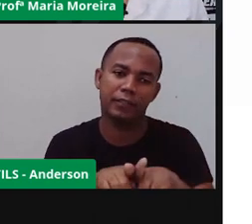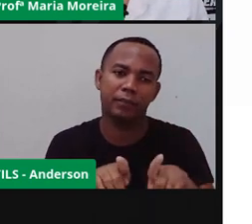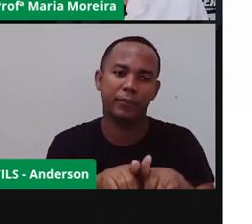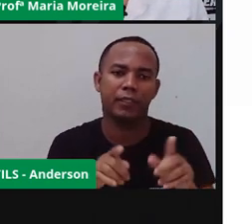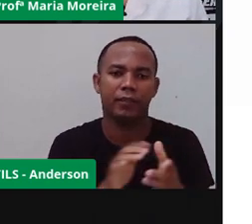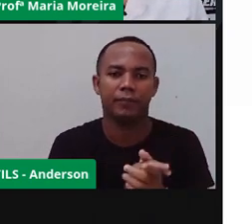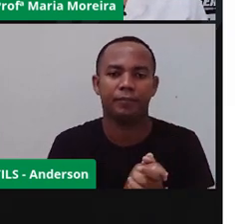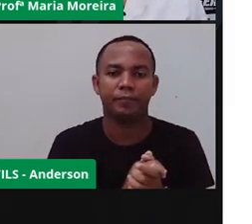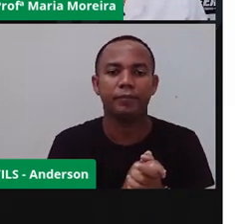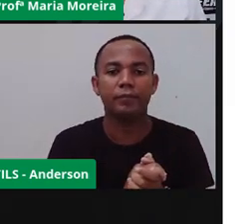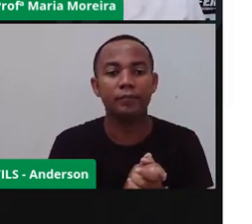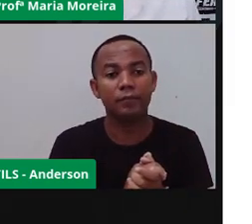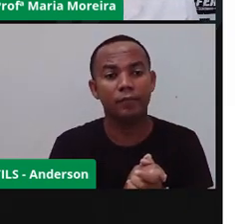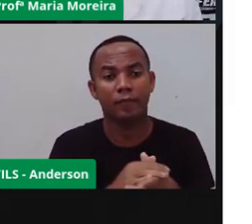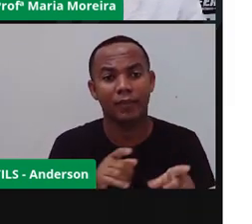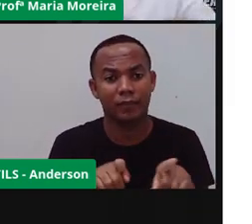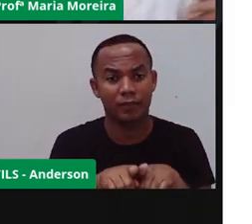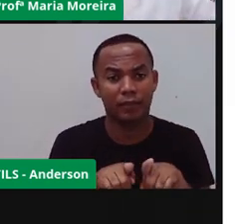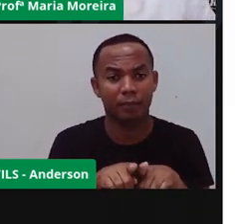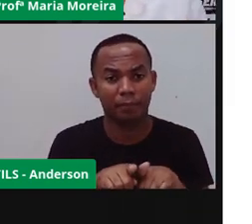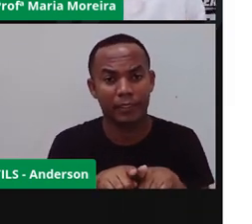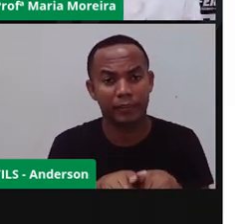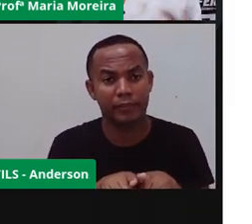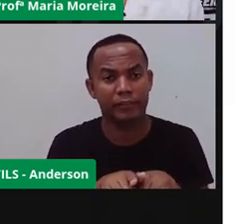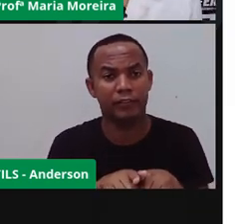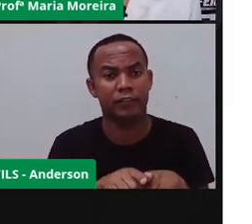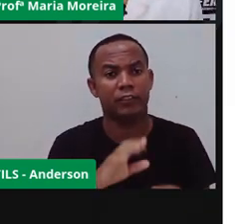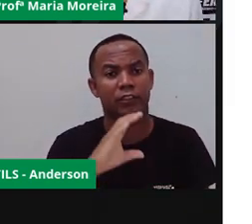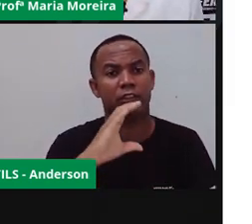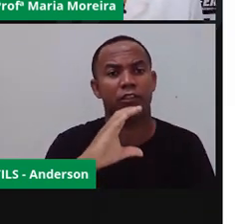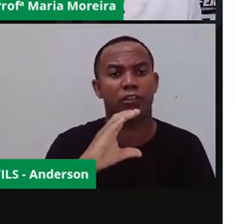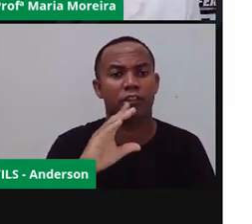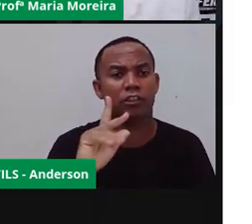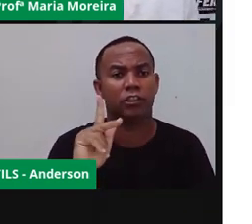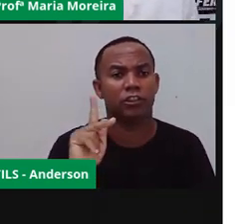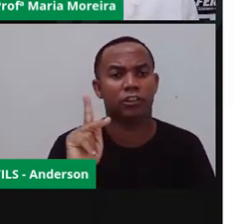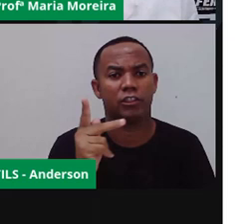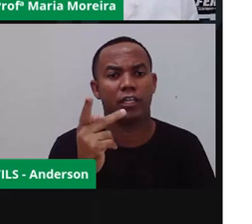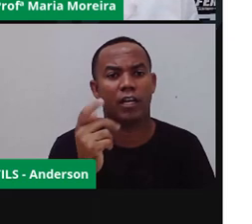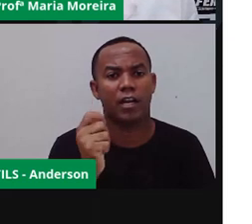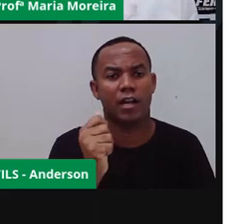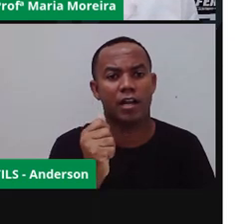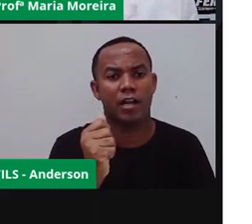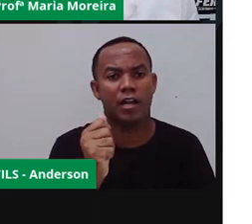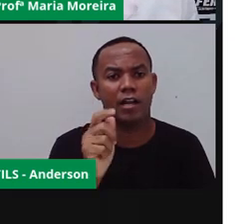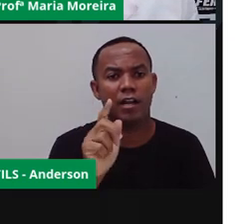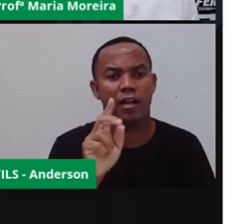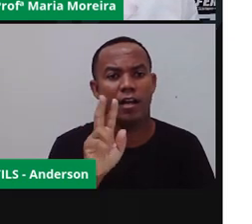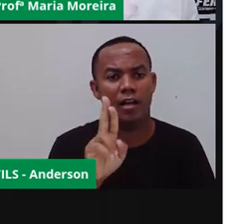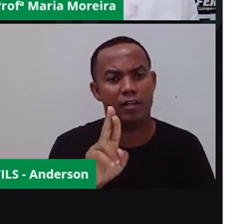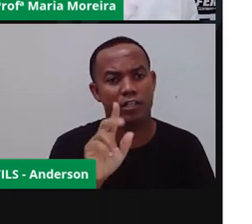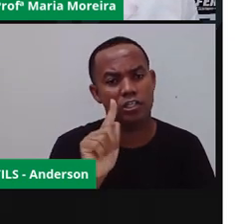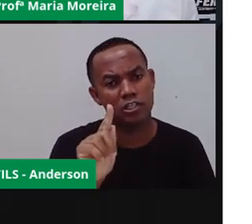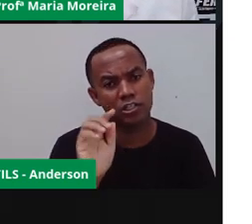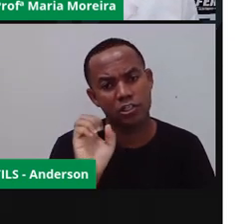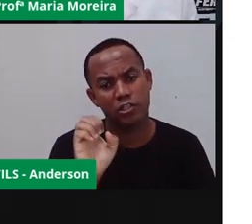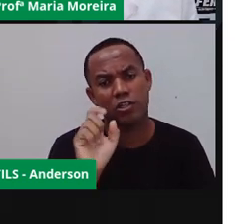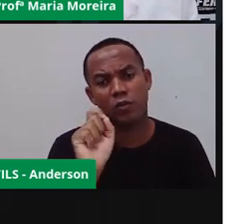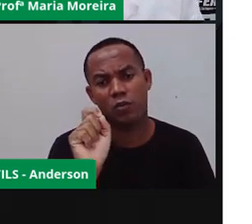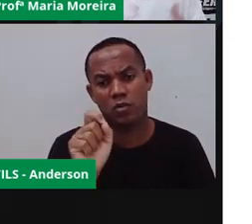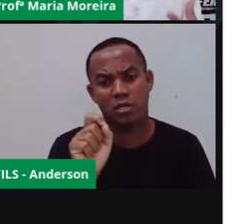por ser tão atual a charge, por ser do momento que a gente está vivendo, ela vai falar, ela vai ter, na verdade,